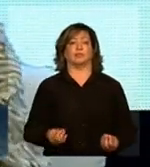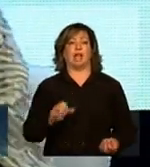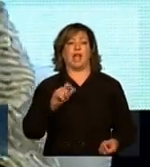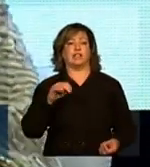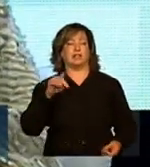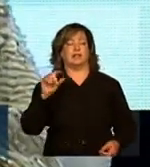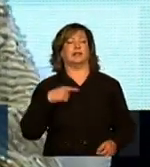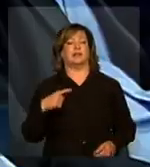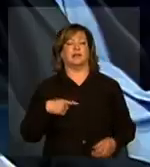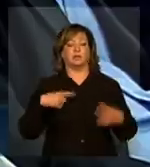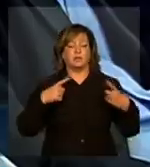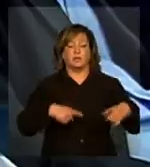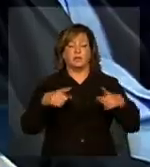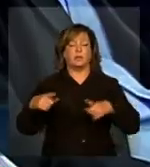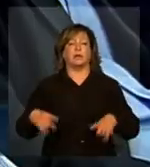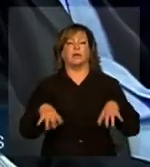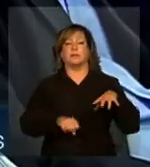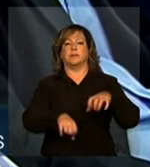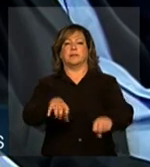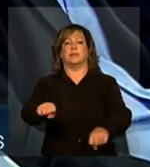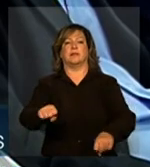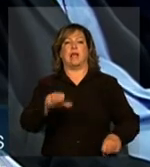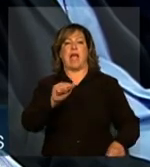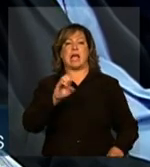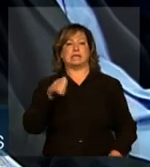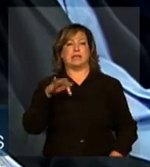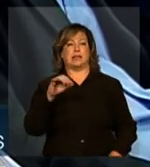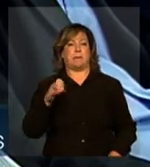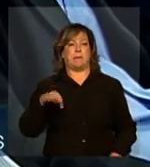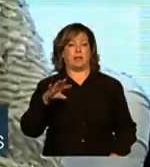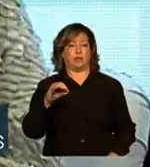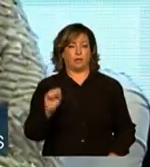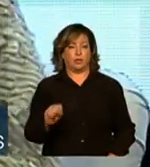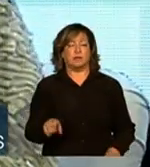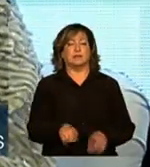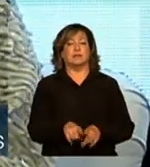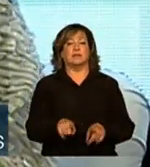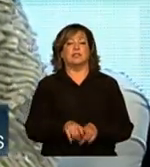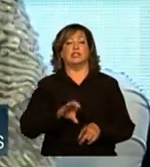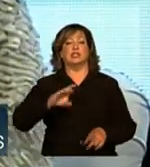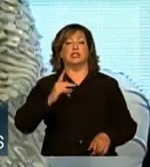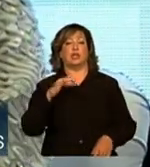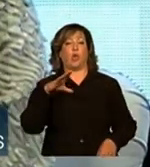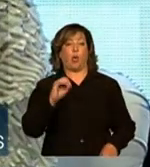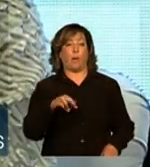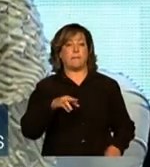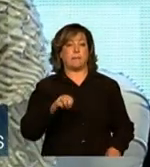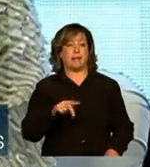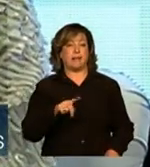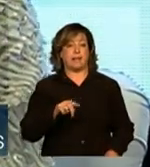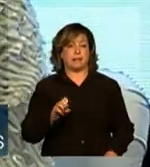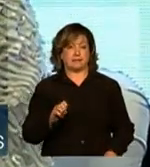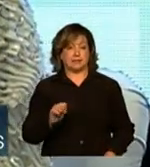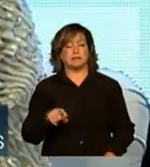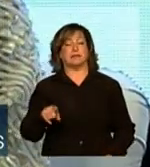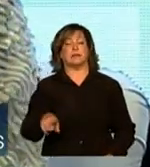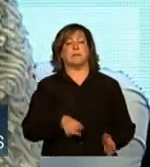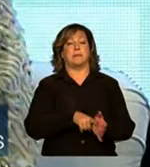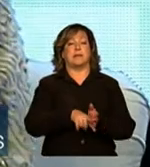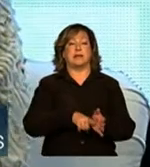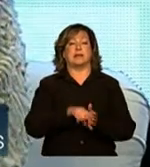de assentamentos, cumprimentar o Francisco Menezes, Chico Menezes, pesquisador do